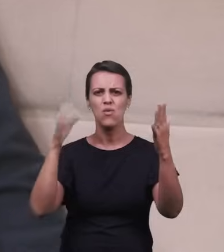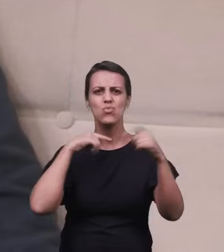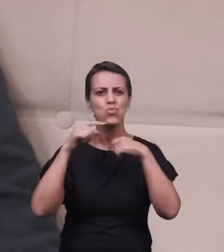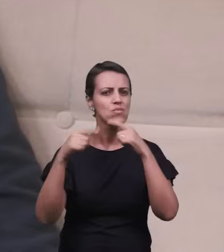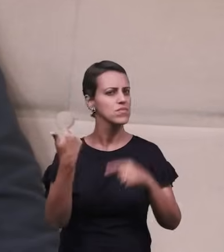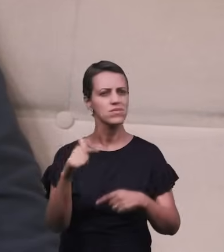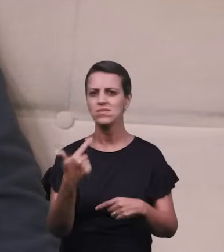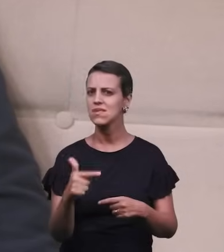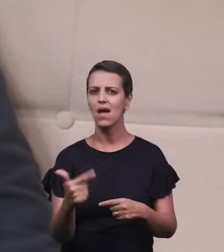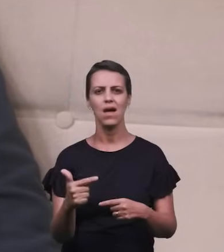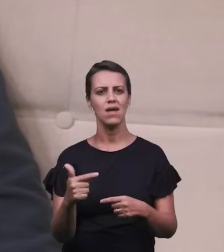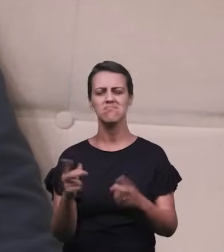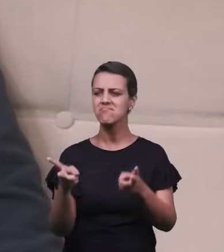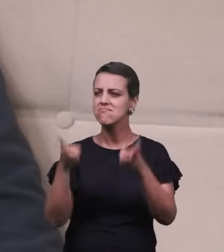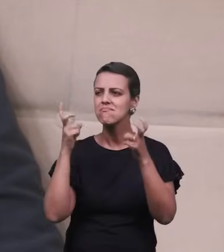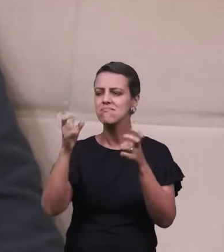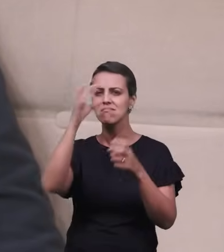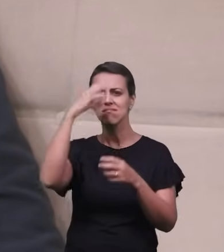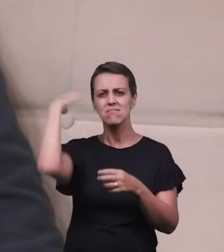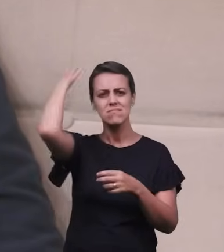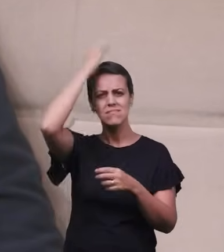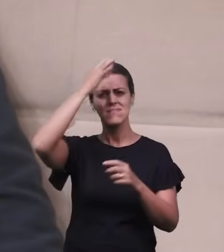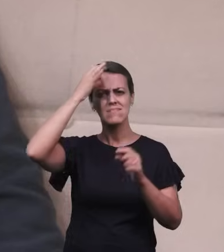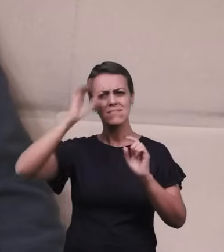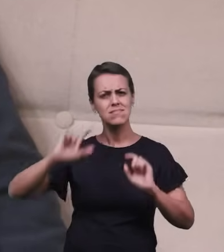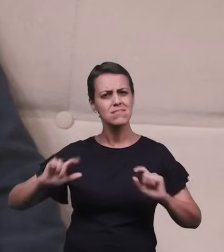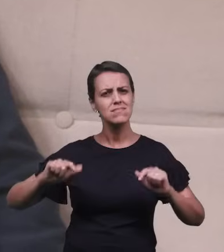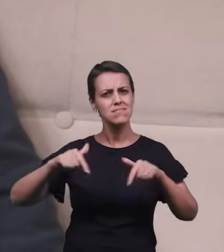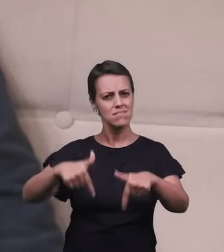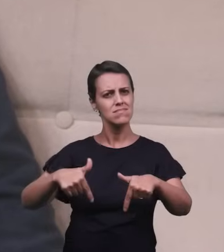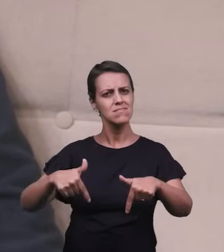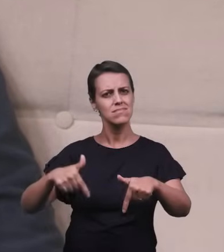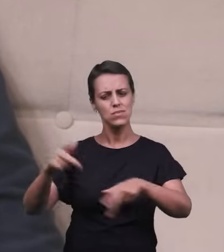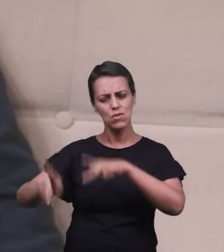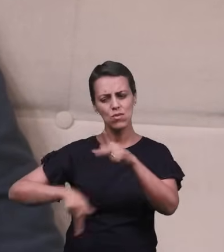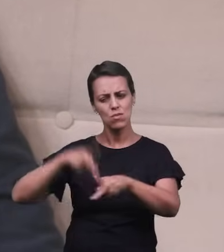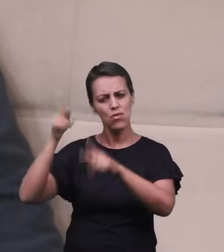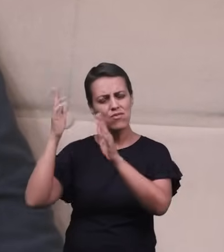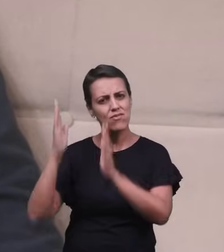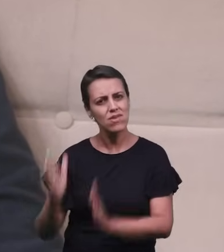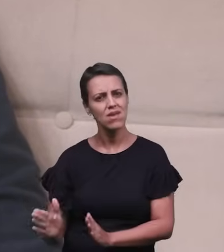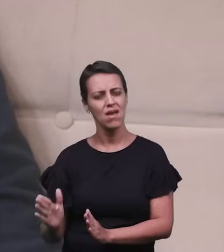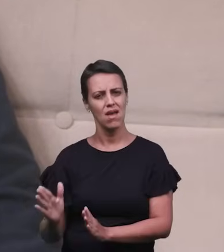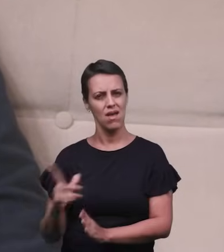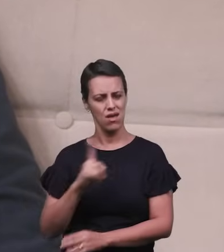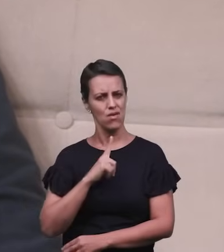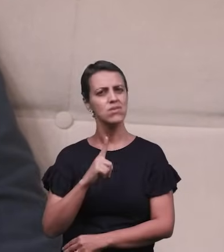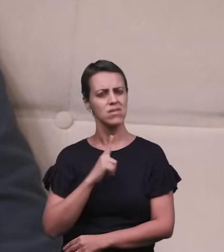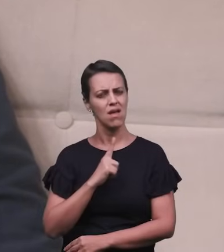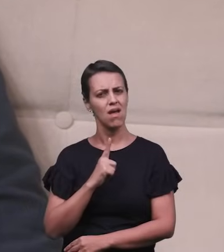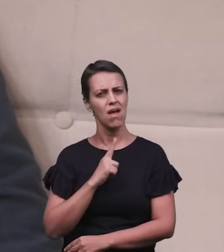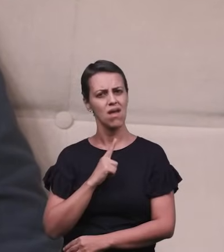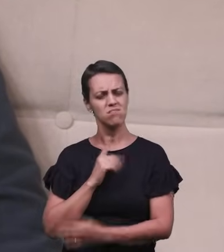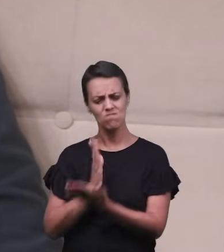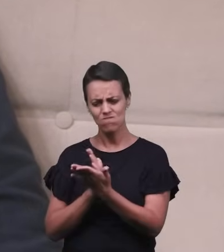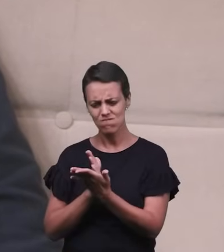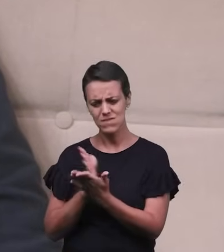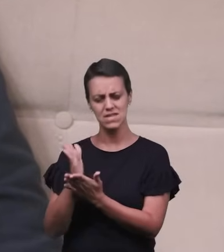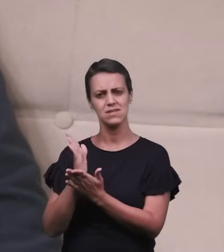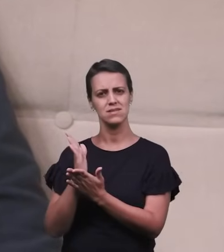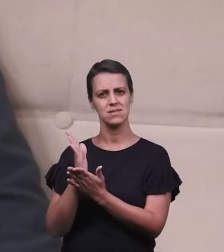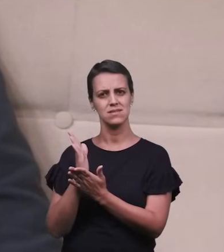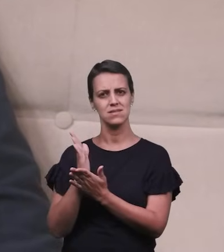incontestáveis realizados pelo Espírito Santo, a igreja fiel, firmada em Deus e na sua